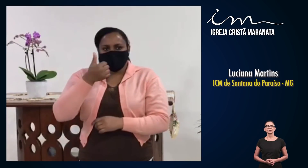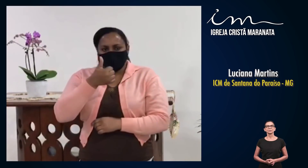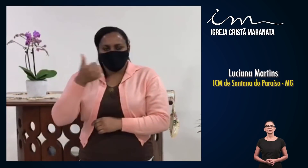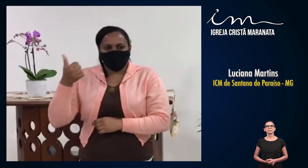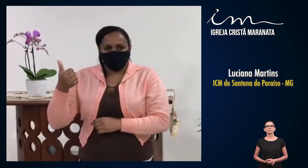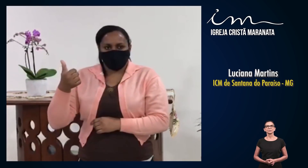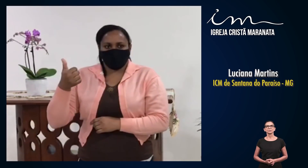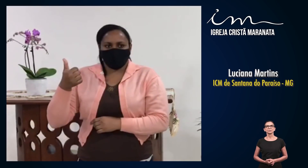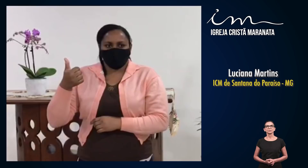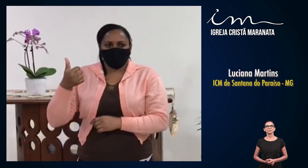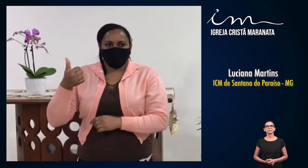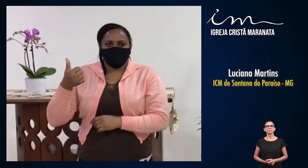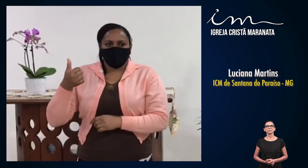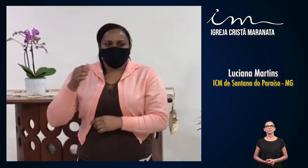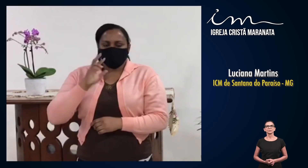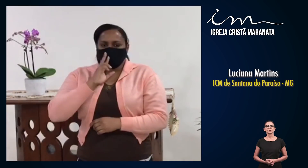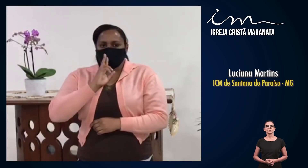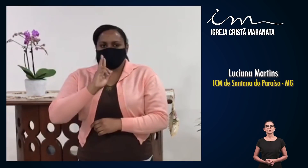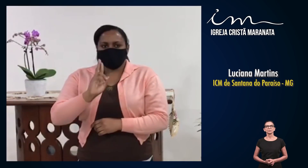Resposta: